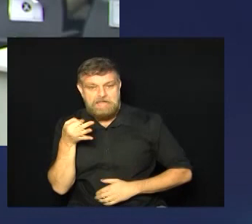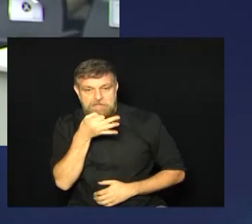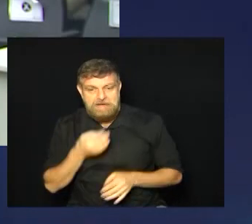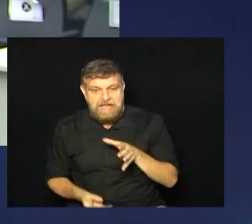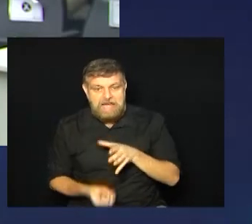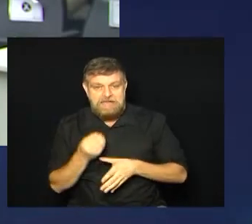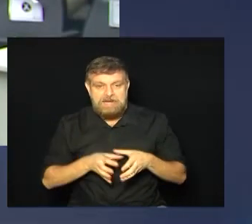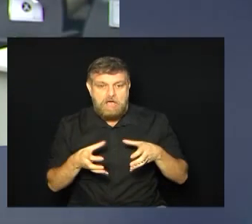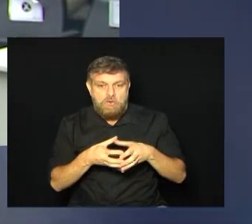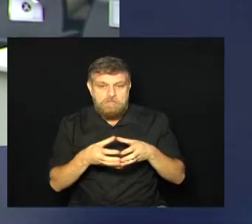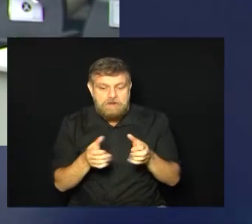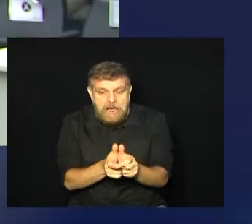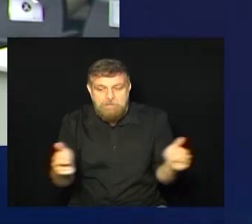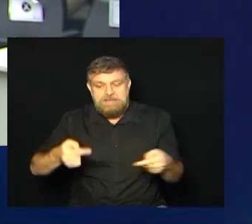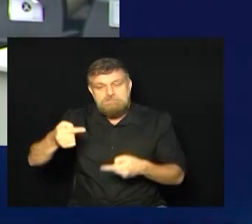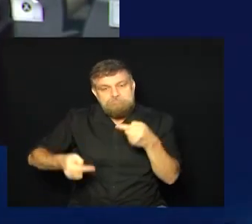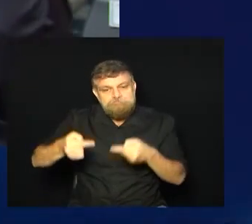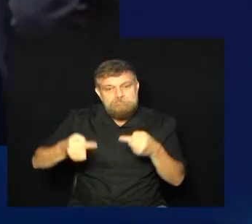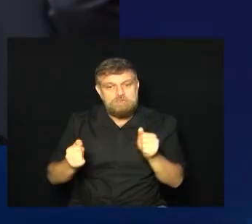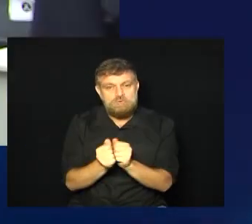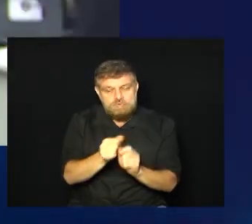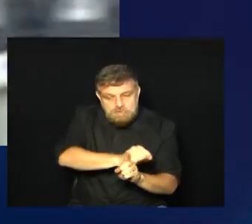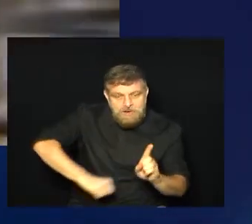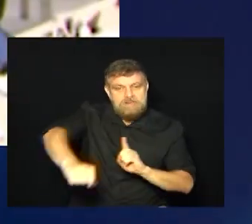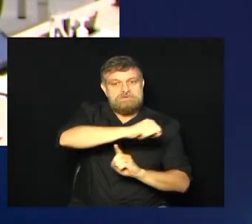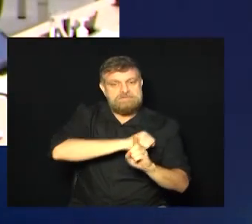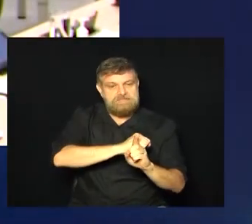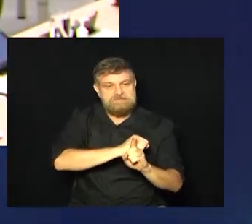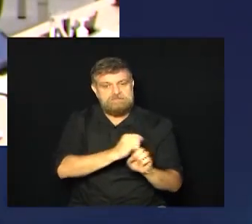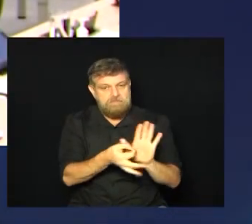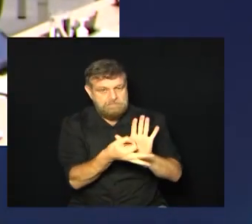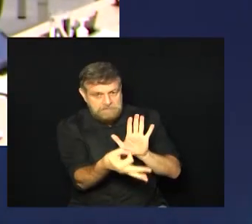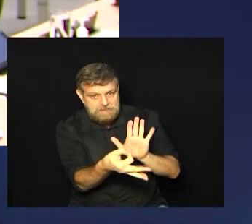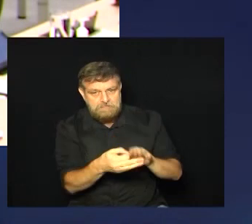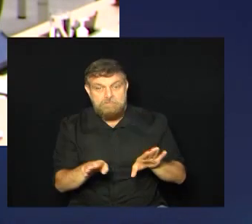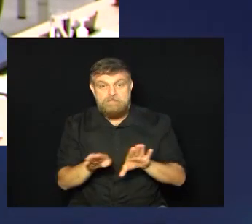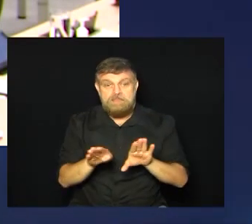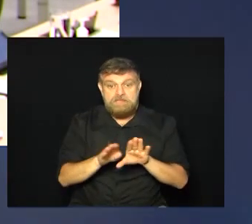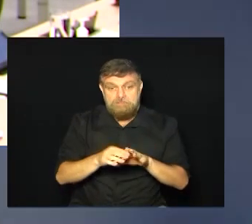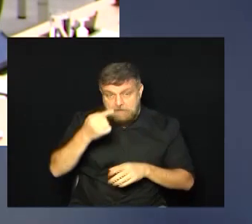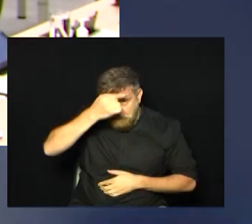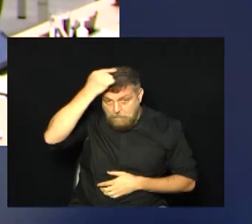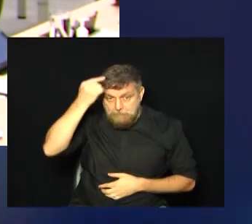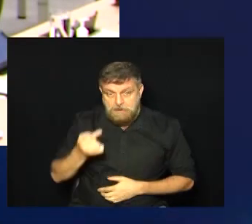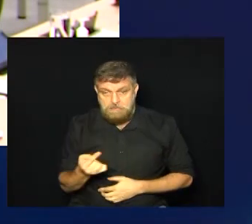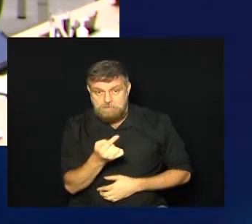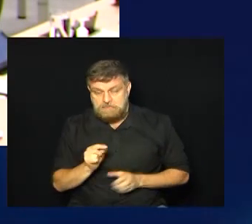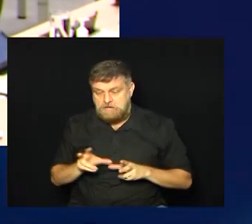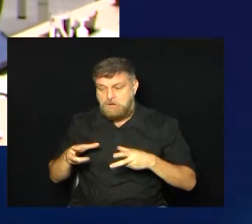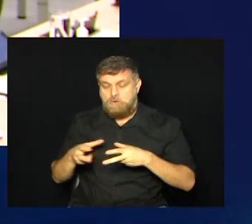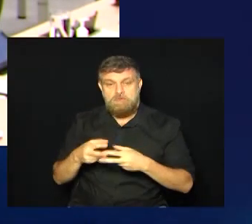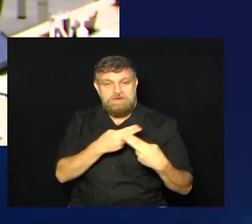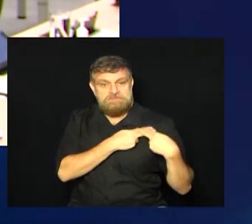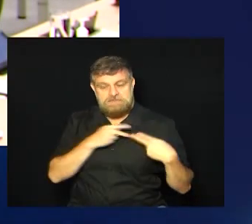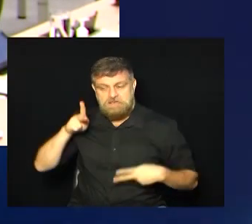criação para ampliar o debate com a sociedade civil. Vereador Paulo Gaspar, presidente da Frente